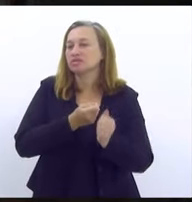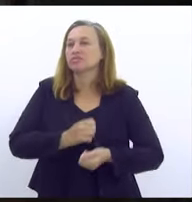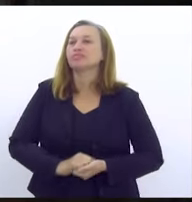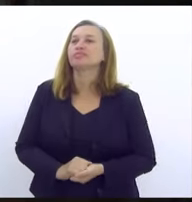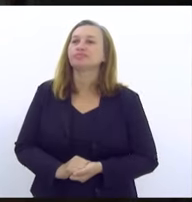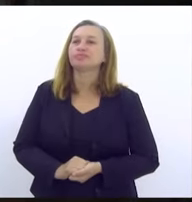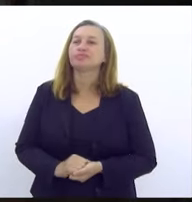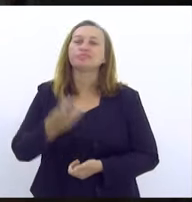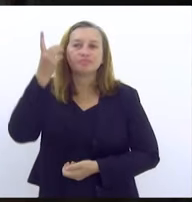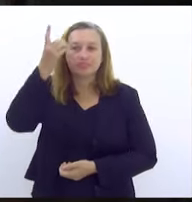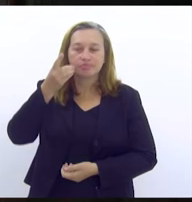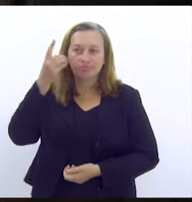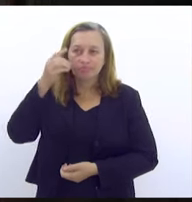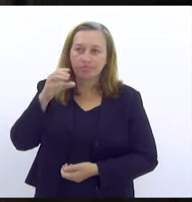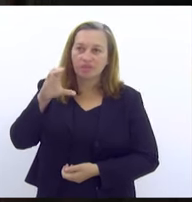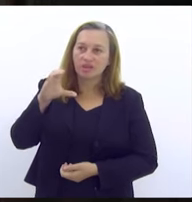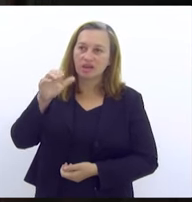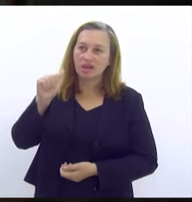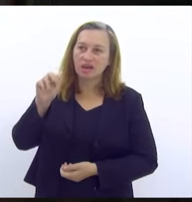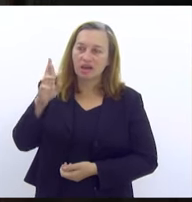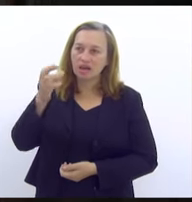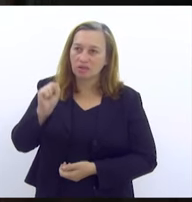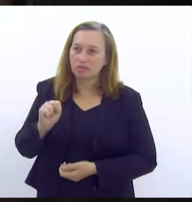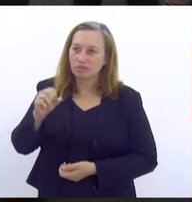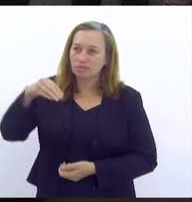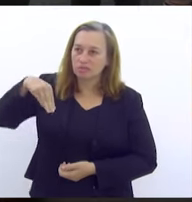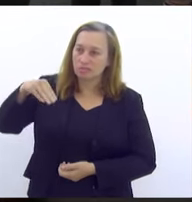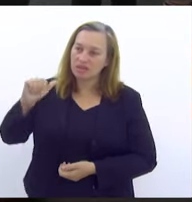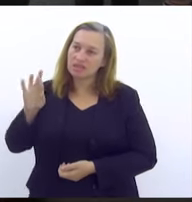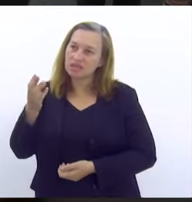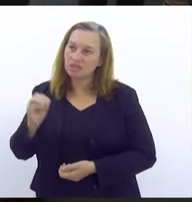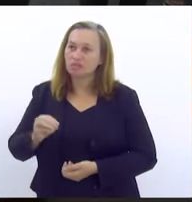Financeira e Controle, deputado Carlos Macedo.